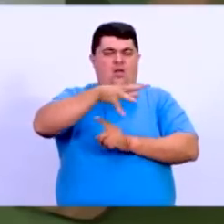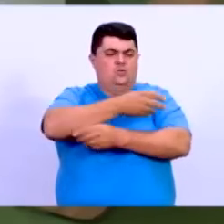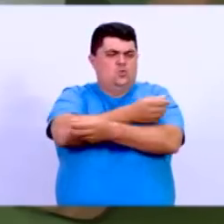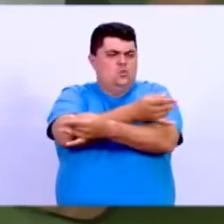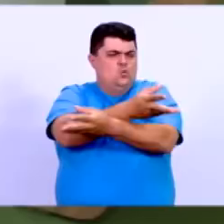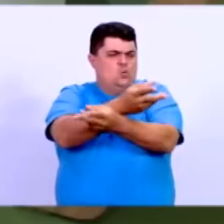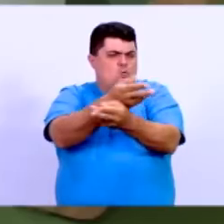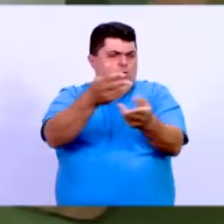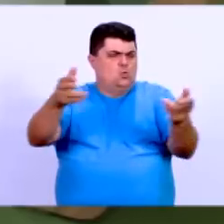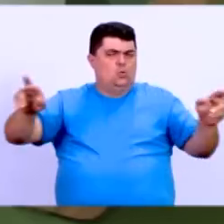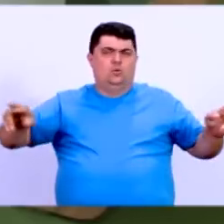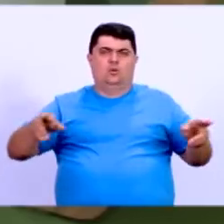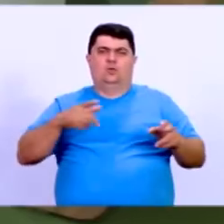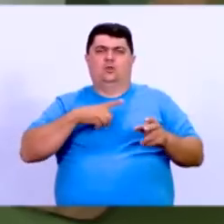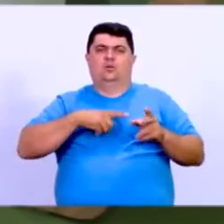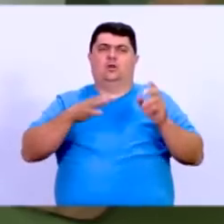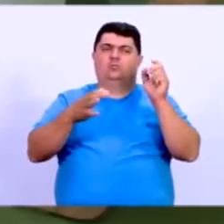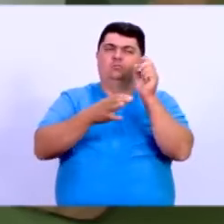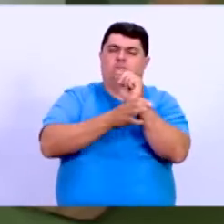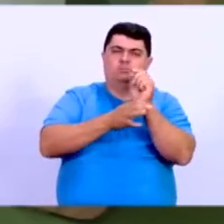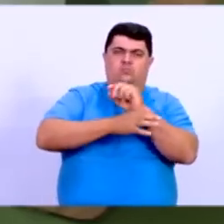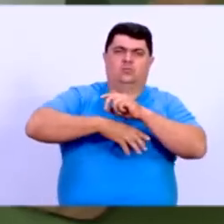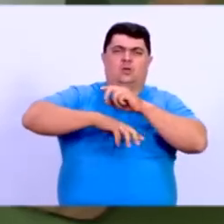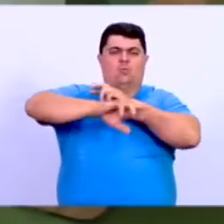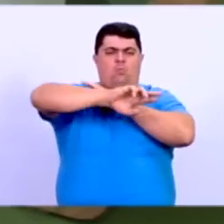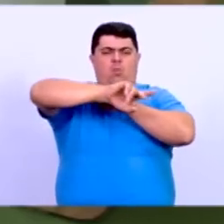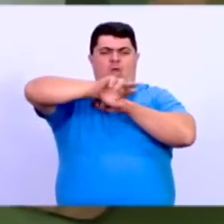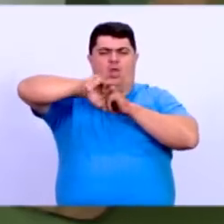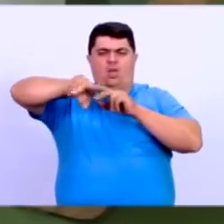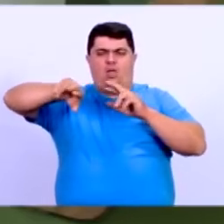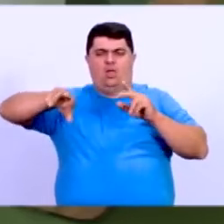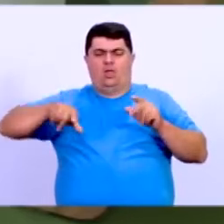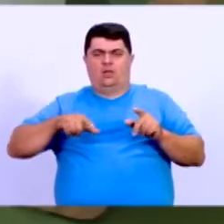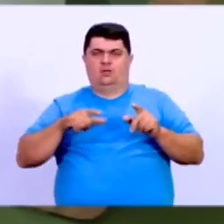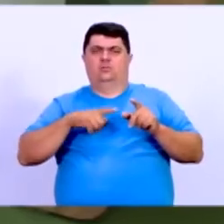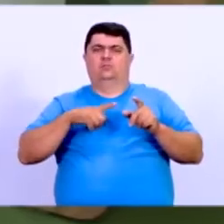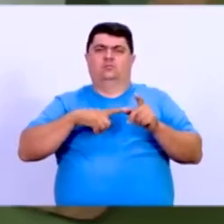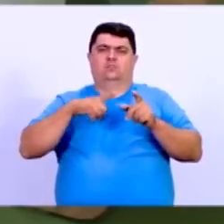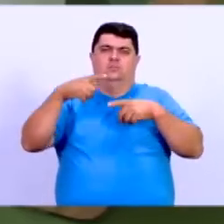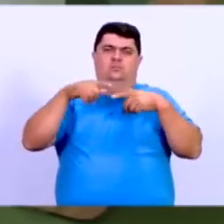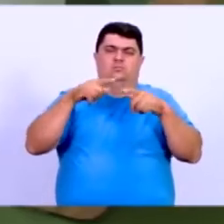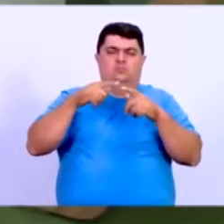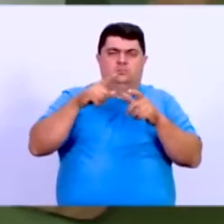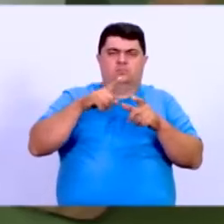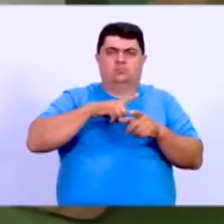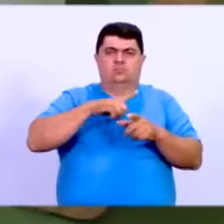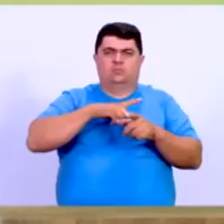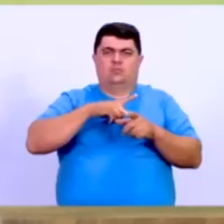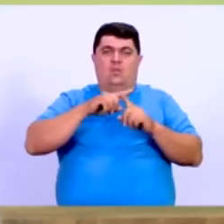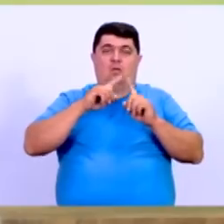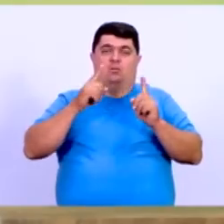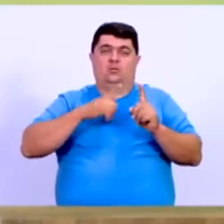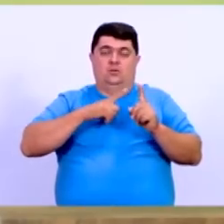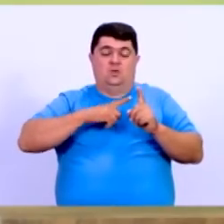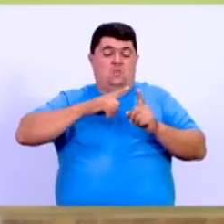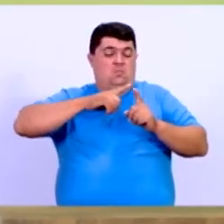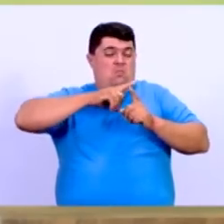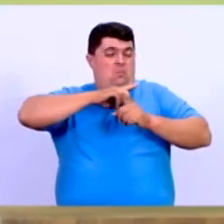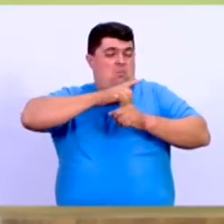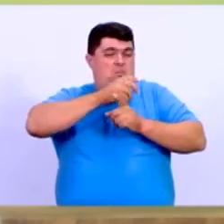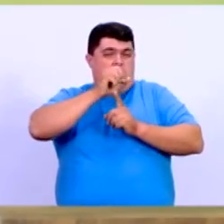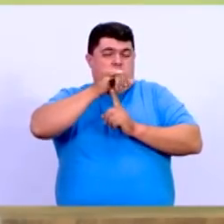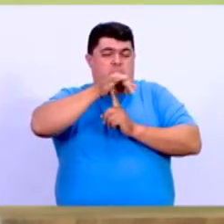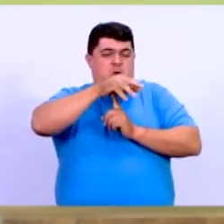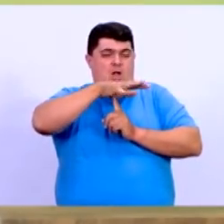professor? Tem área de segurança, tem várias áreas aí, disponibilidade de serviços, né, professor? Sem dúvida, mas ela é muito extensa e é o